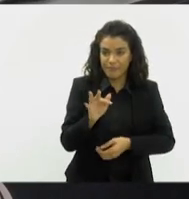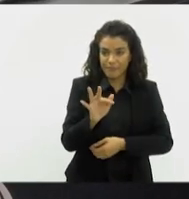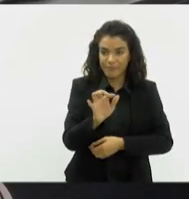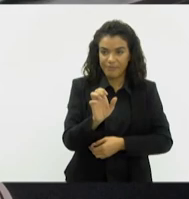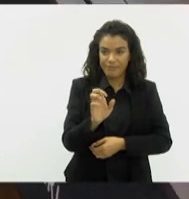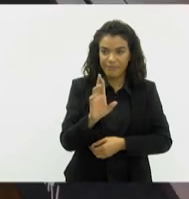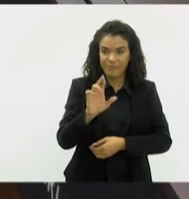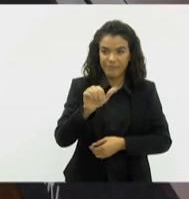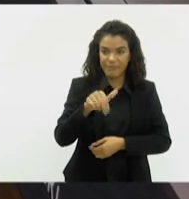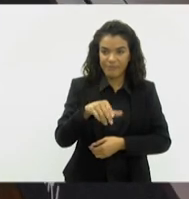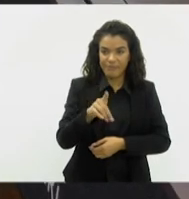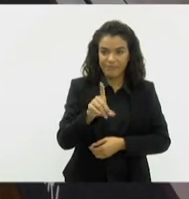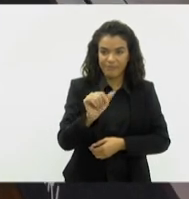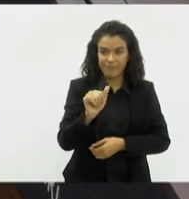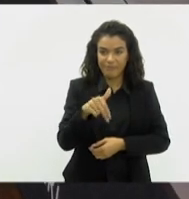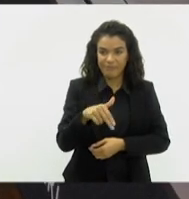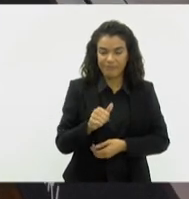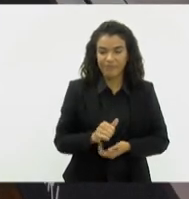palavra?